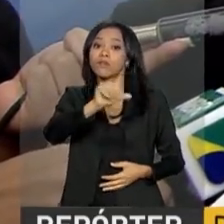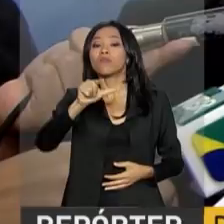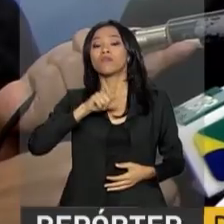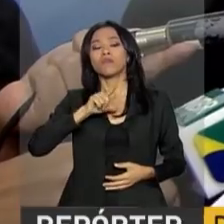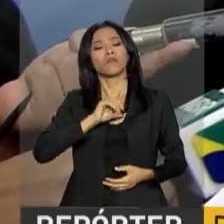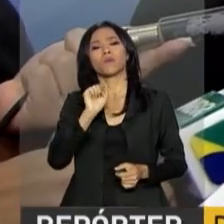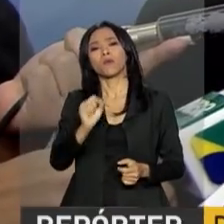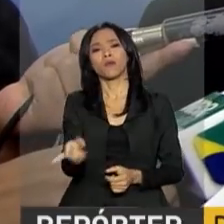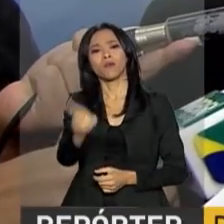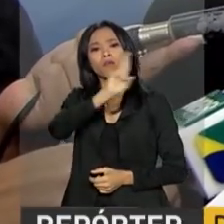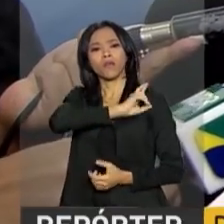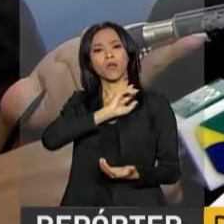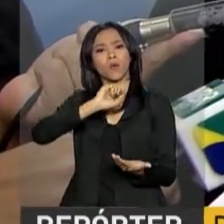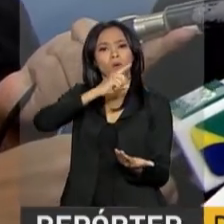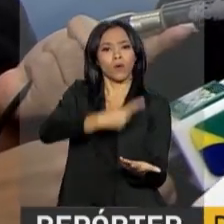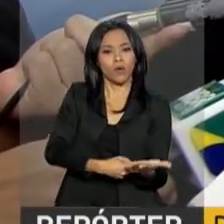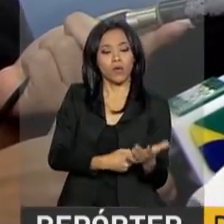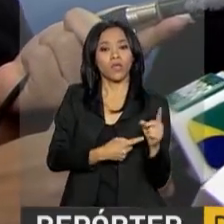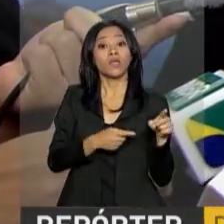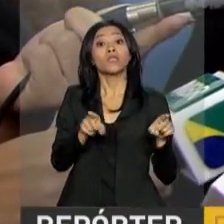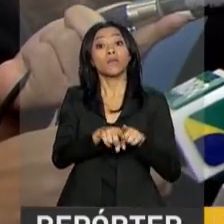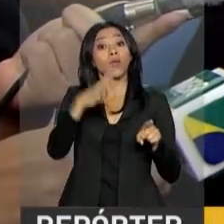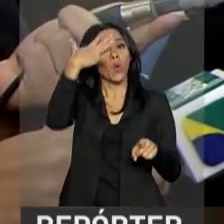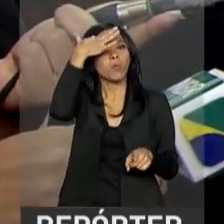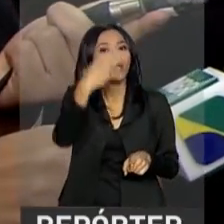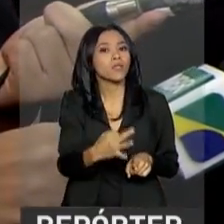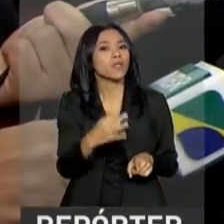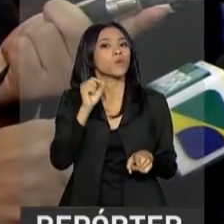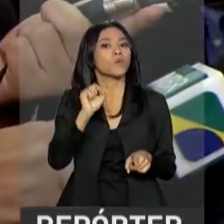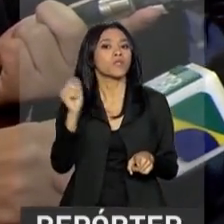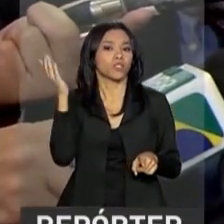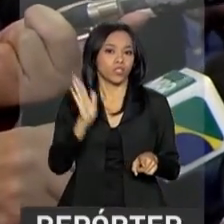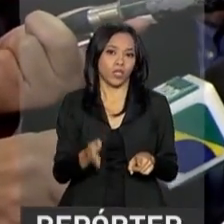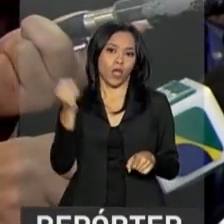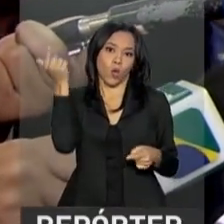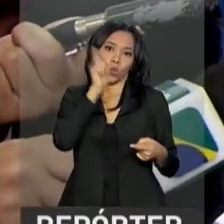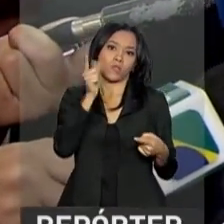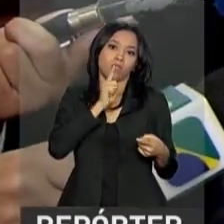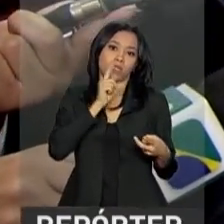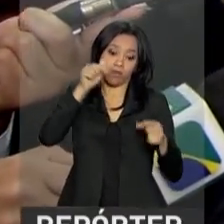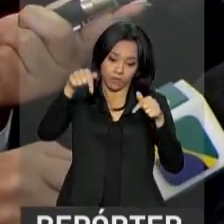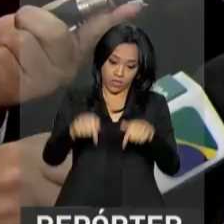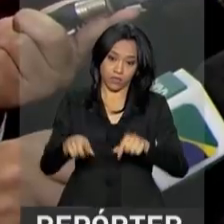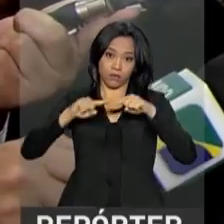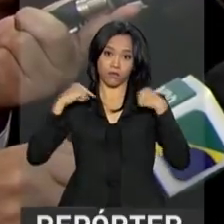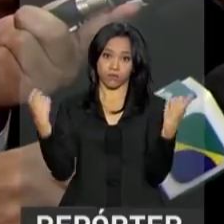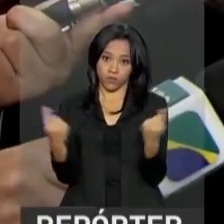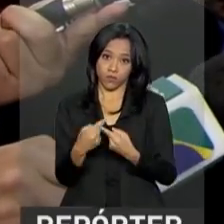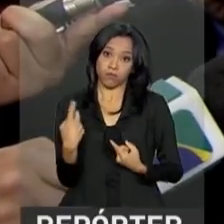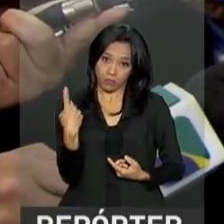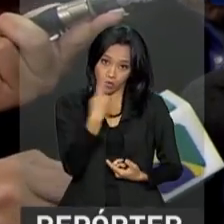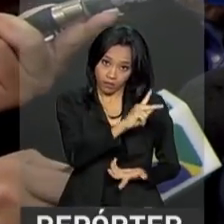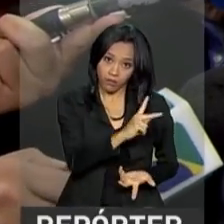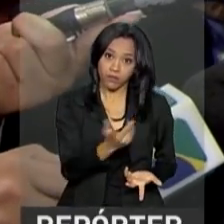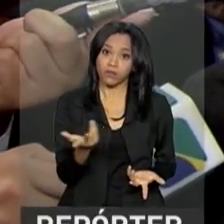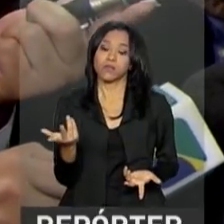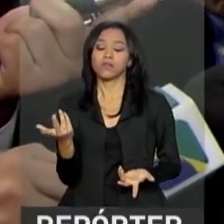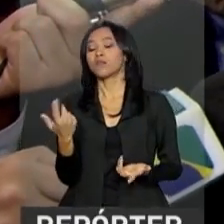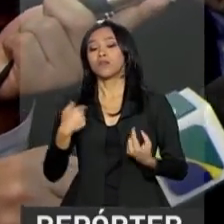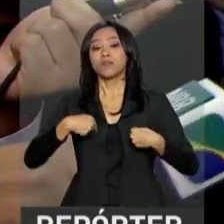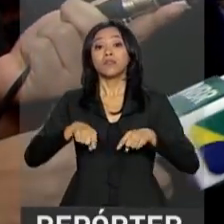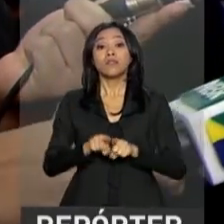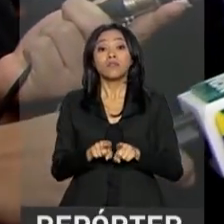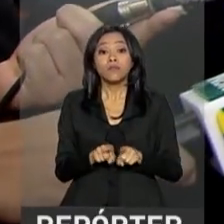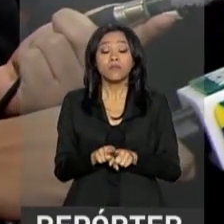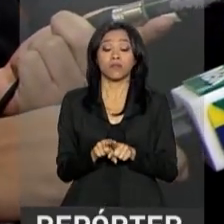com e ter o entendimento do que foi conquistado para eles aqui e começar